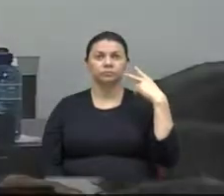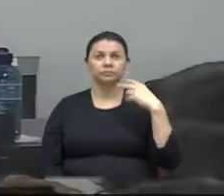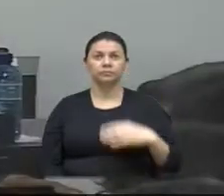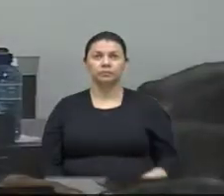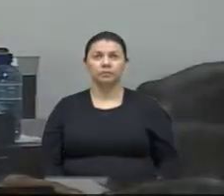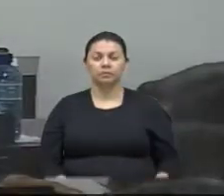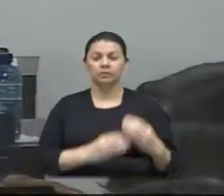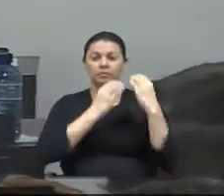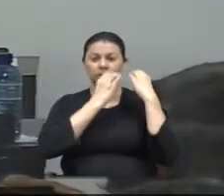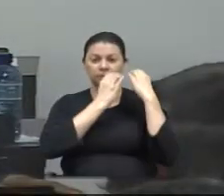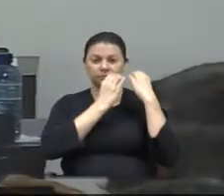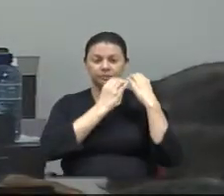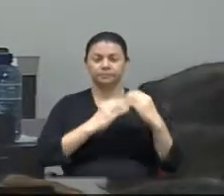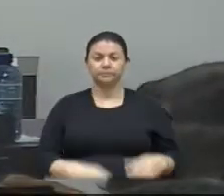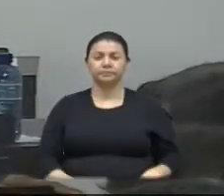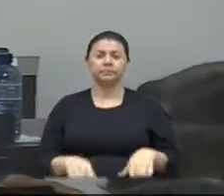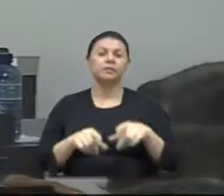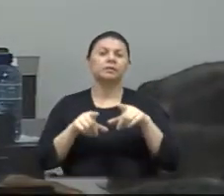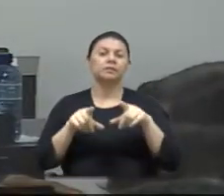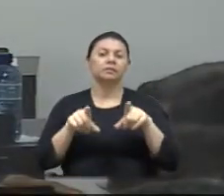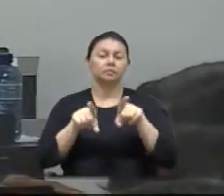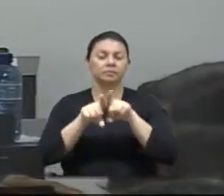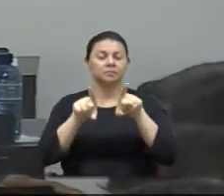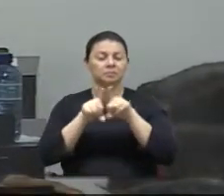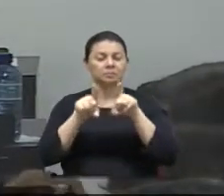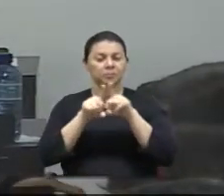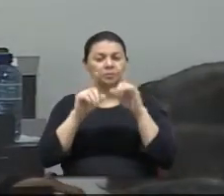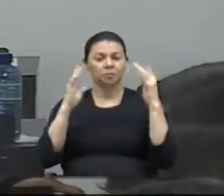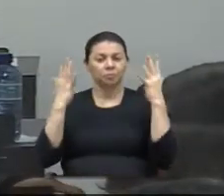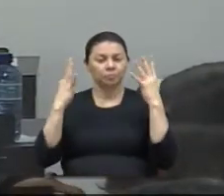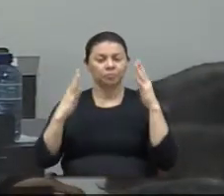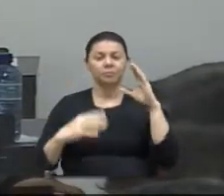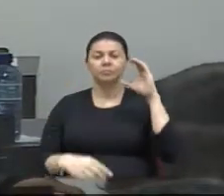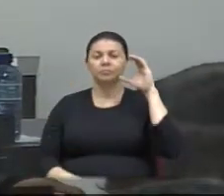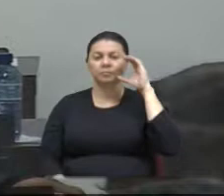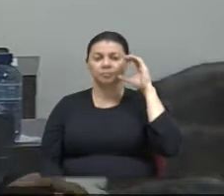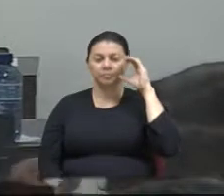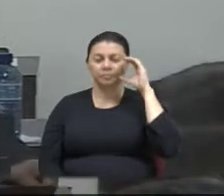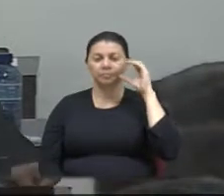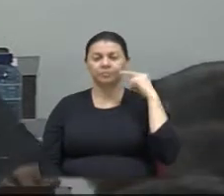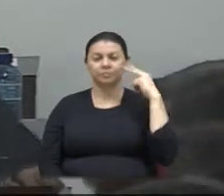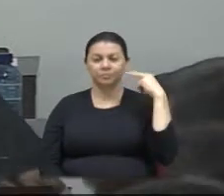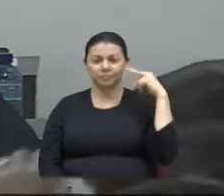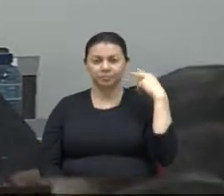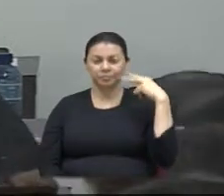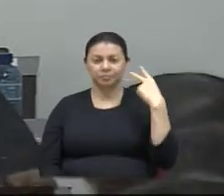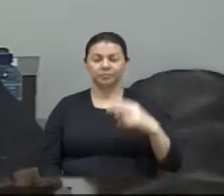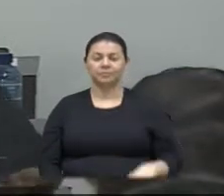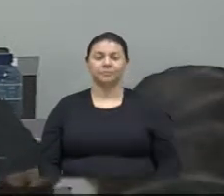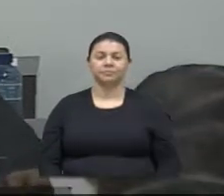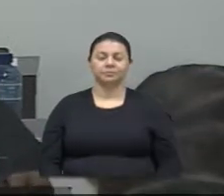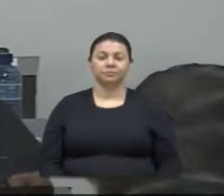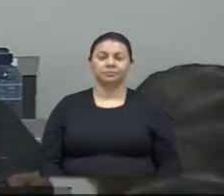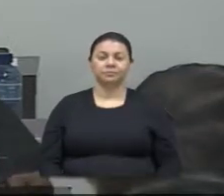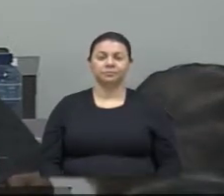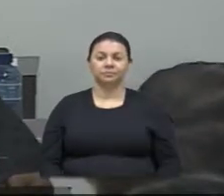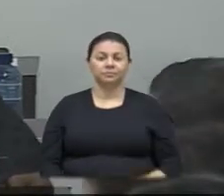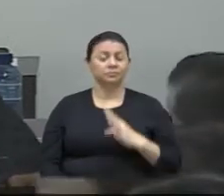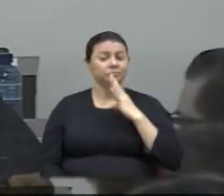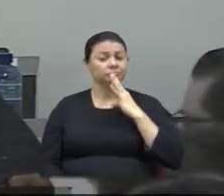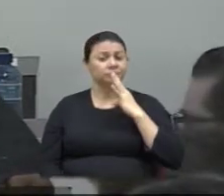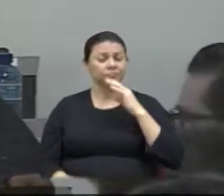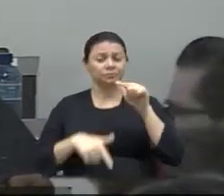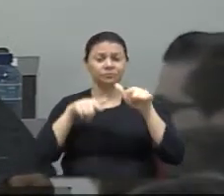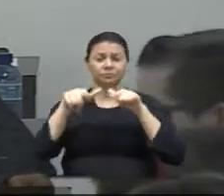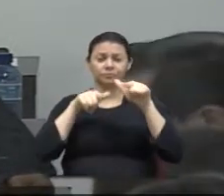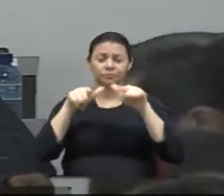em gelo e maravilhoso ato reconhecer um trabalho maravilhoso que é feito lá na igreja presbiteriana